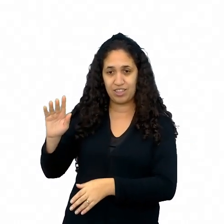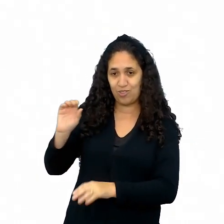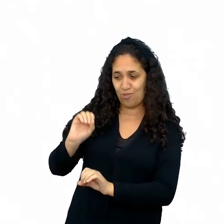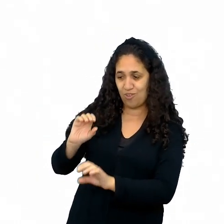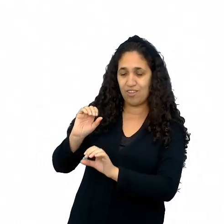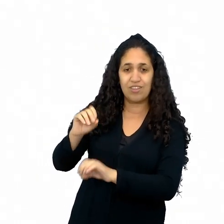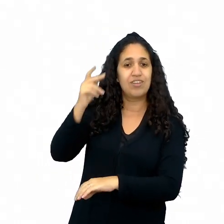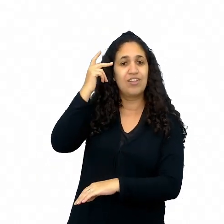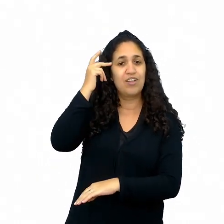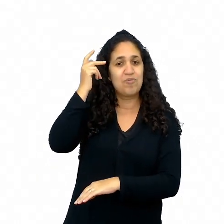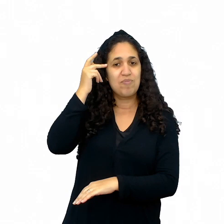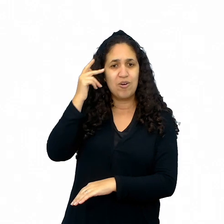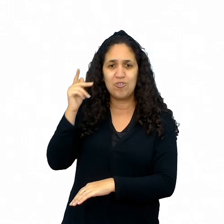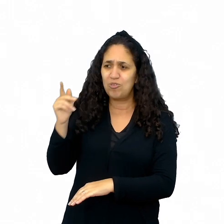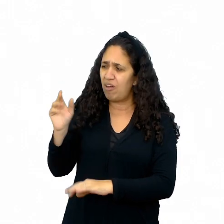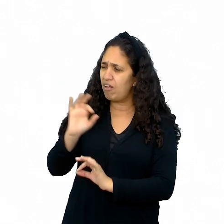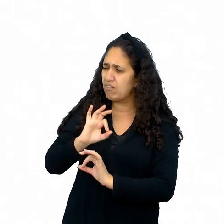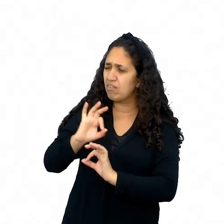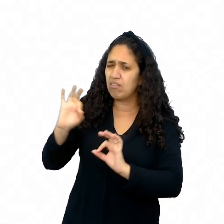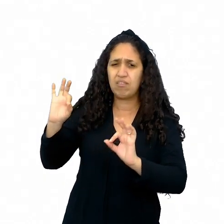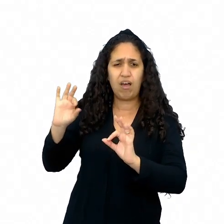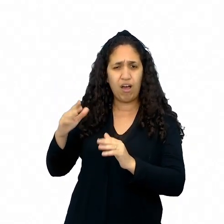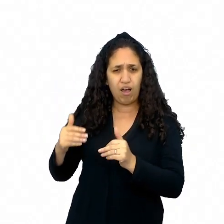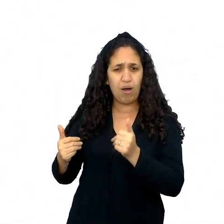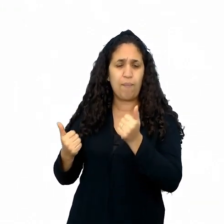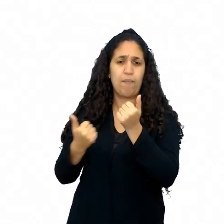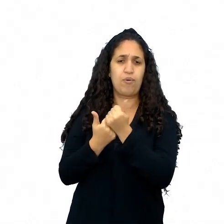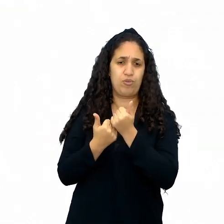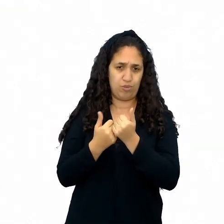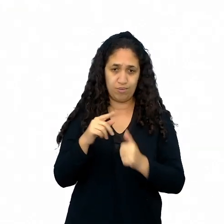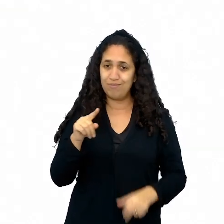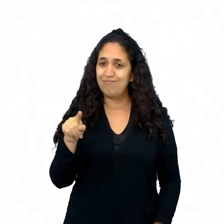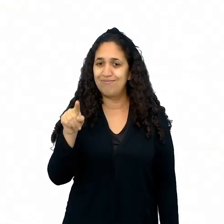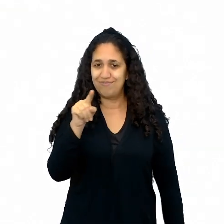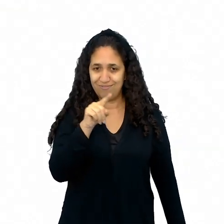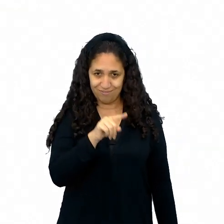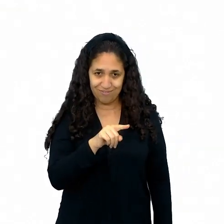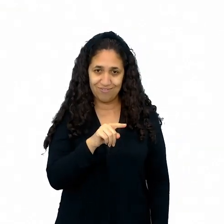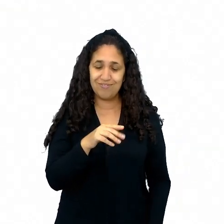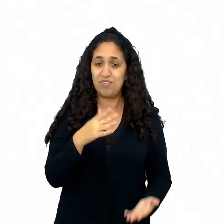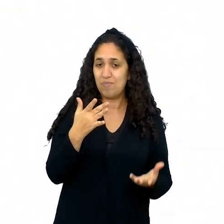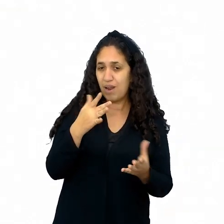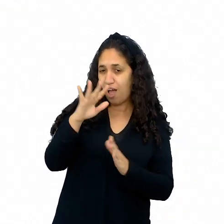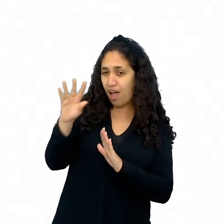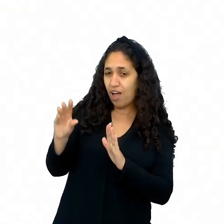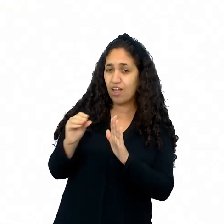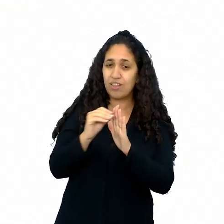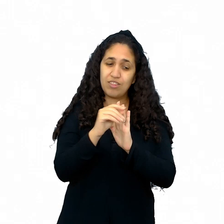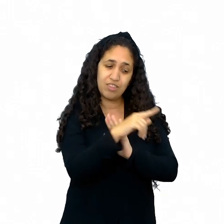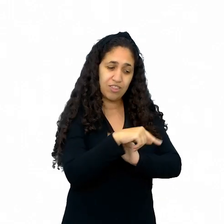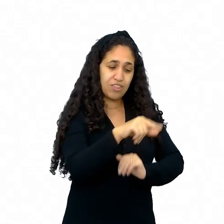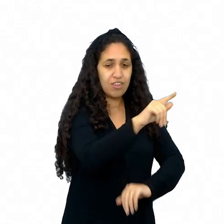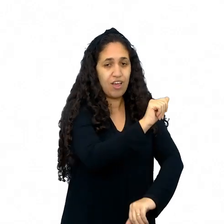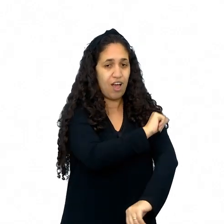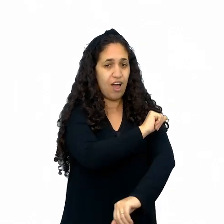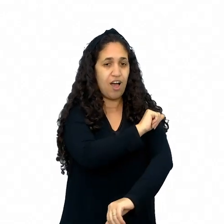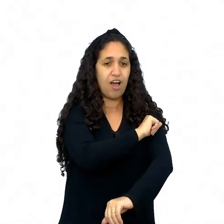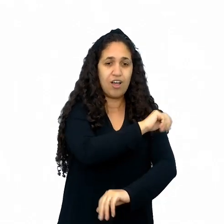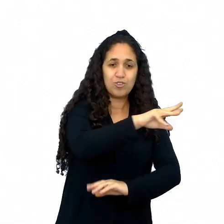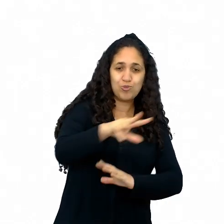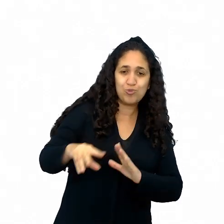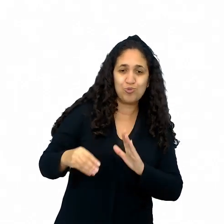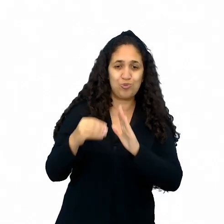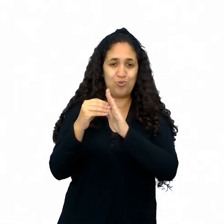São Paulo, é um excelente apoio para vocês em relação à inserção dos estudantes na cultura